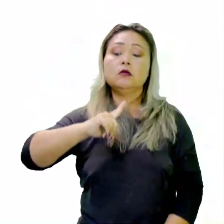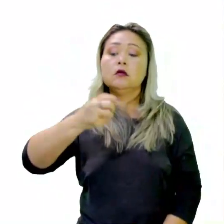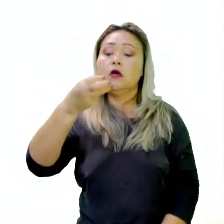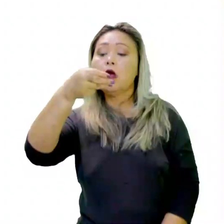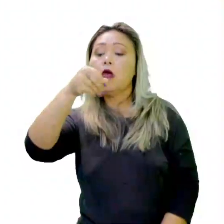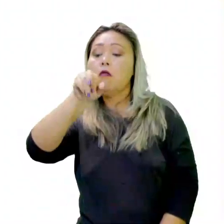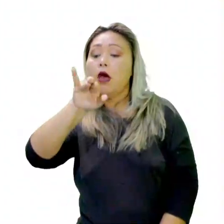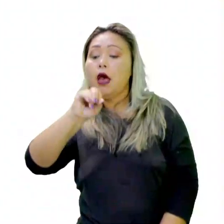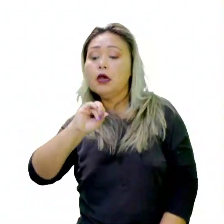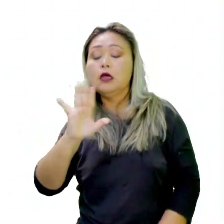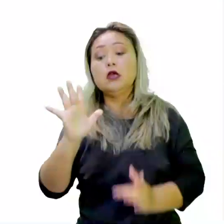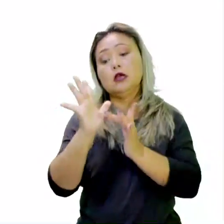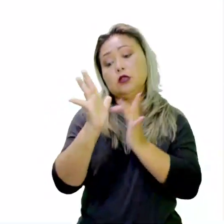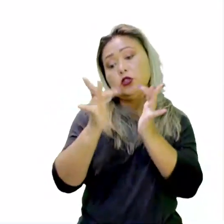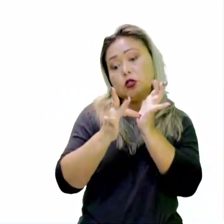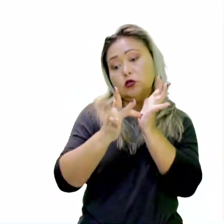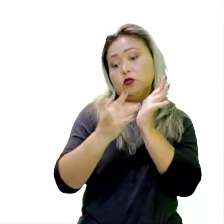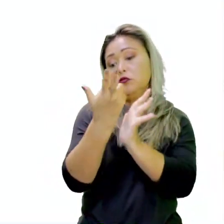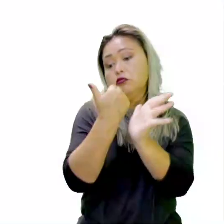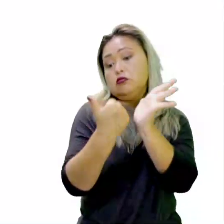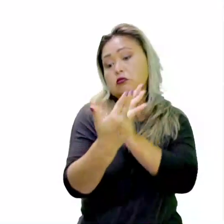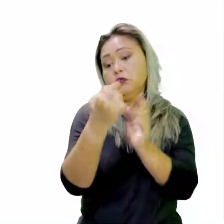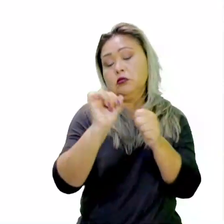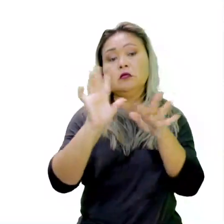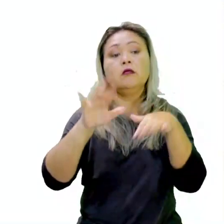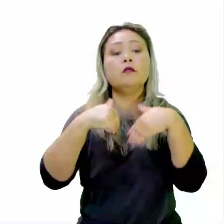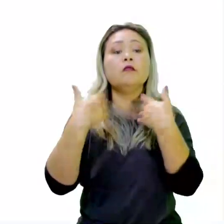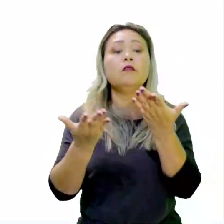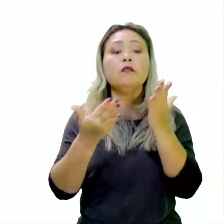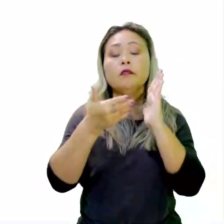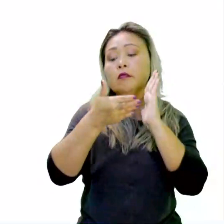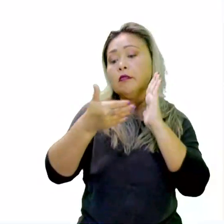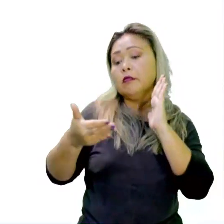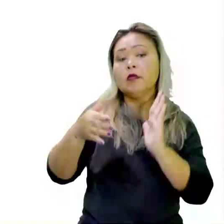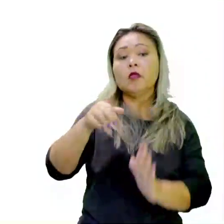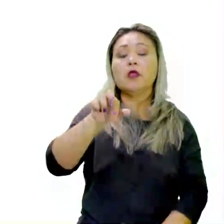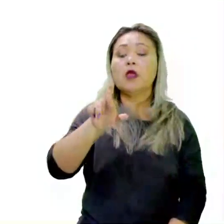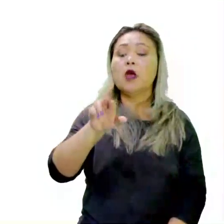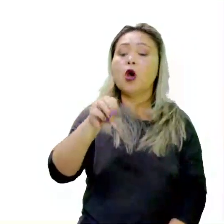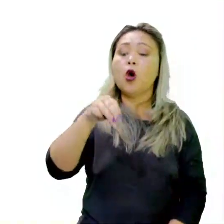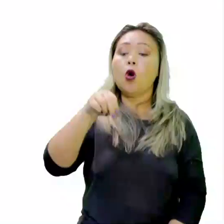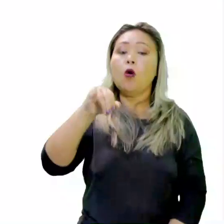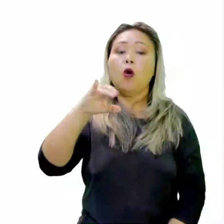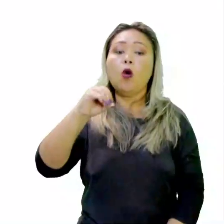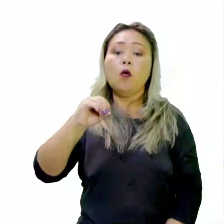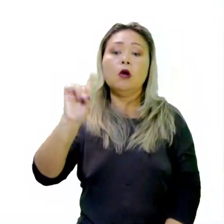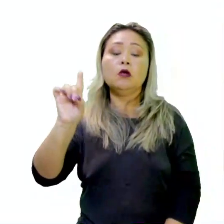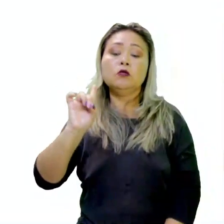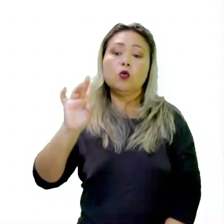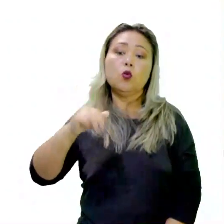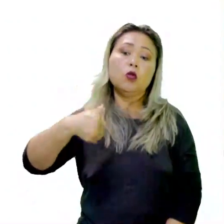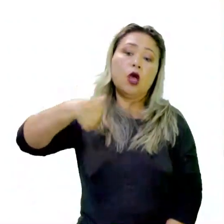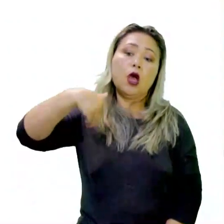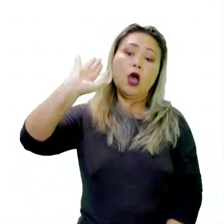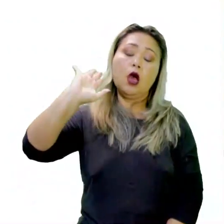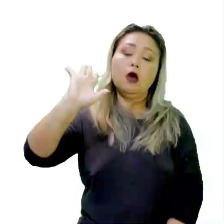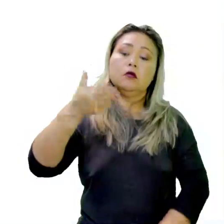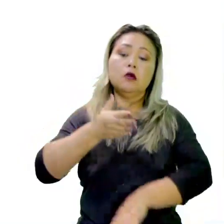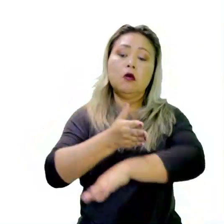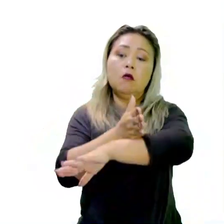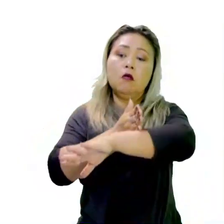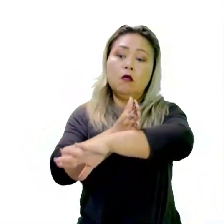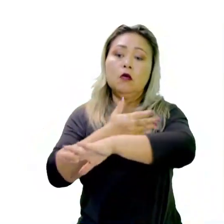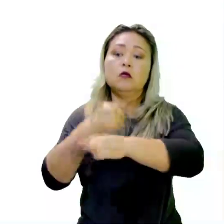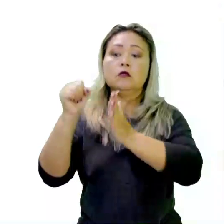Maria, de Jesus. No estilo românico, na Alta Idade Média, né, séculos